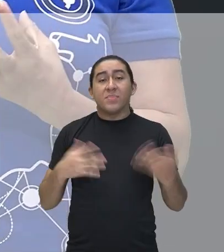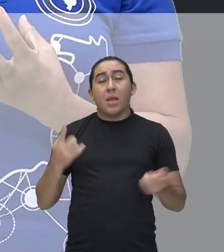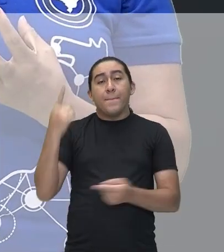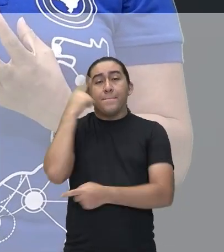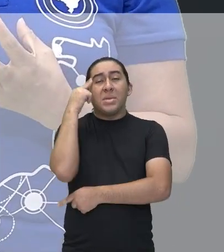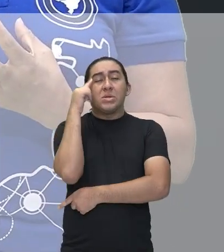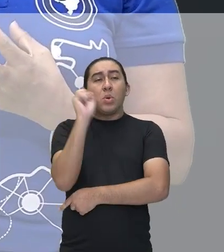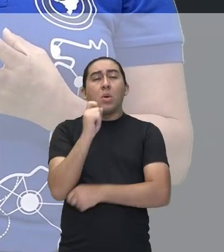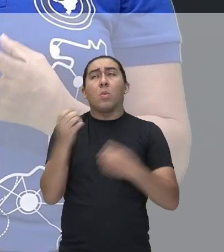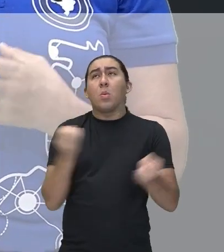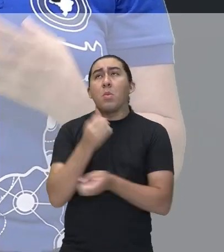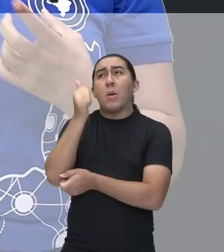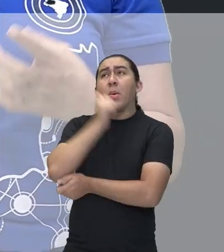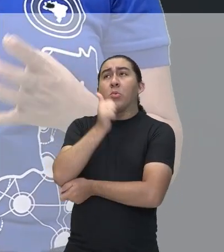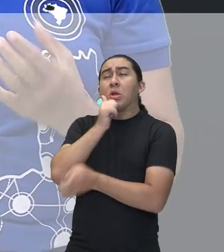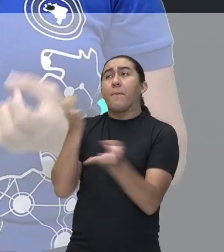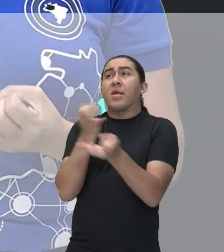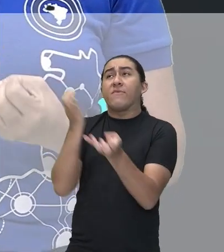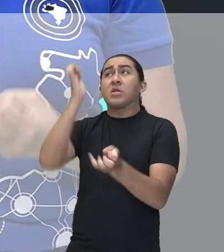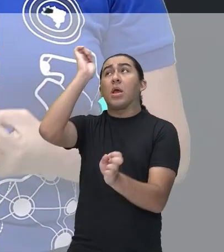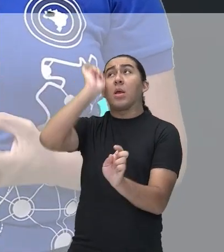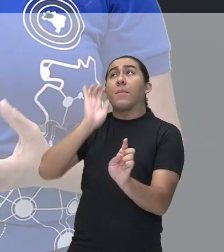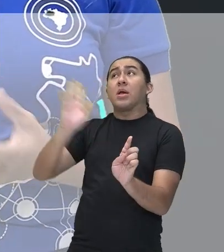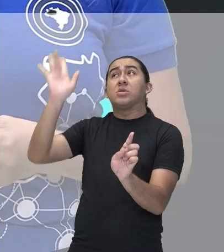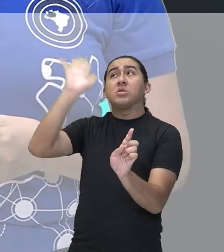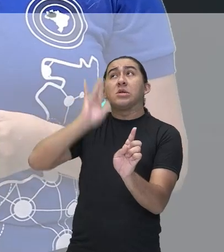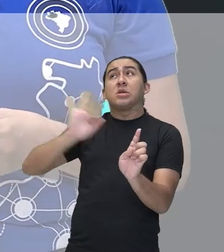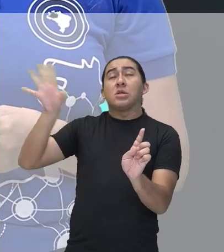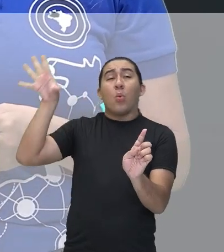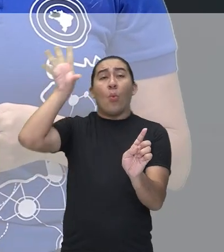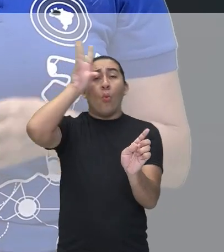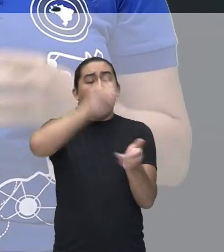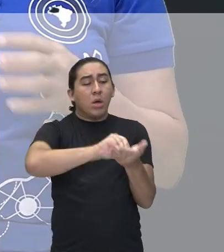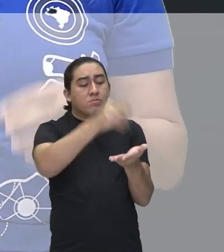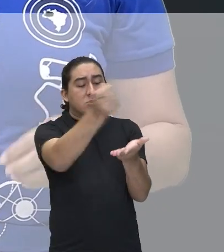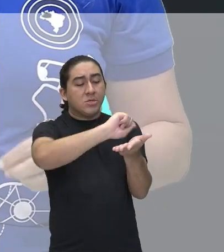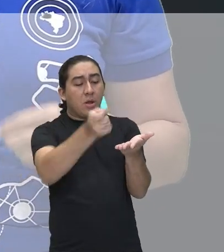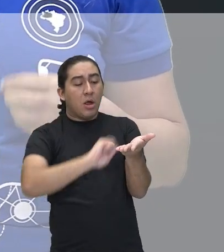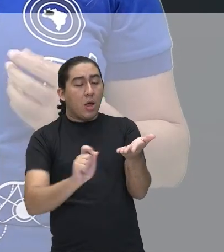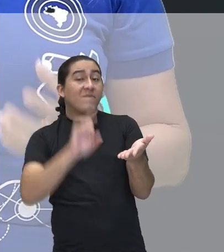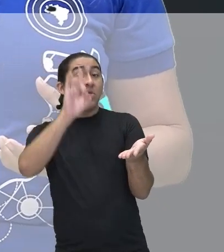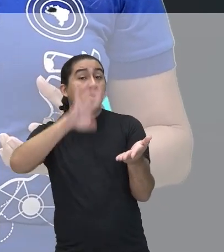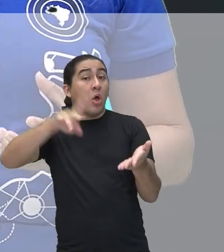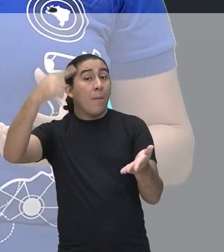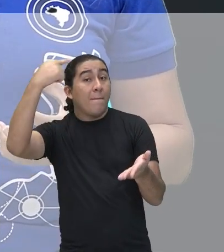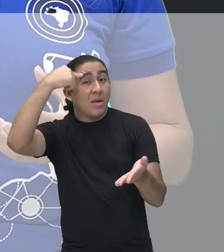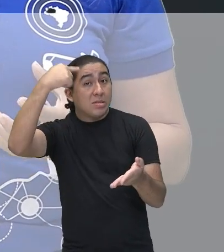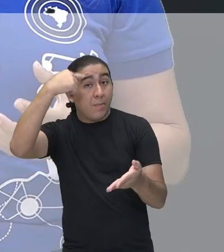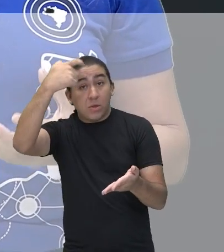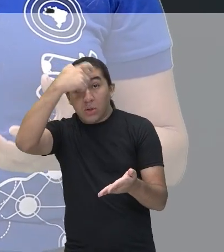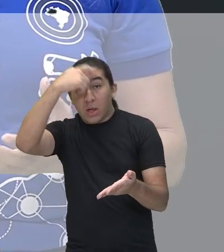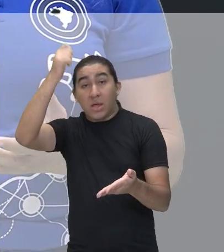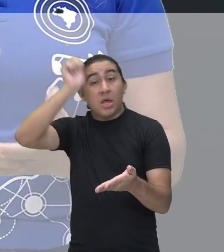idealizar essa mulher. Muitas vezes nem existe, só na cabeça deles, só na